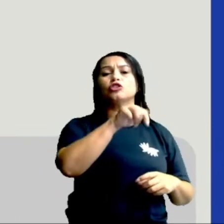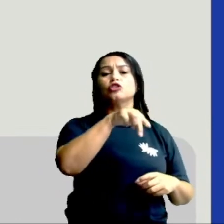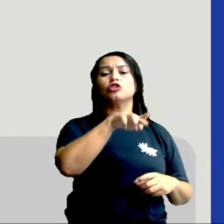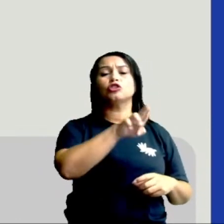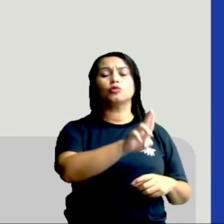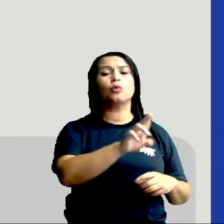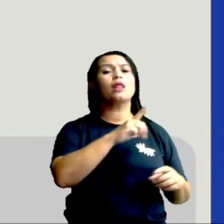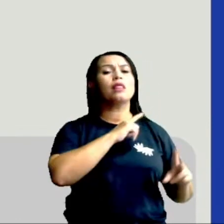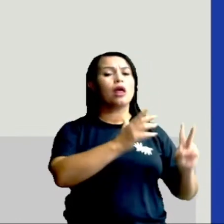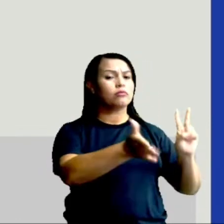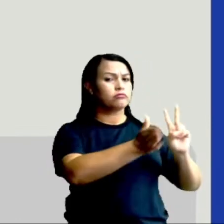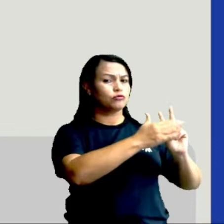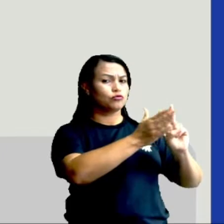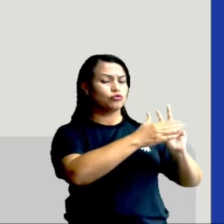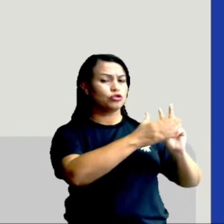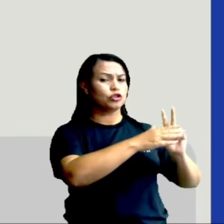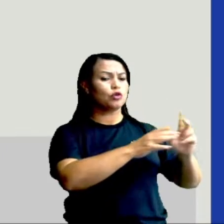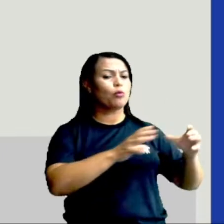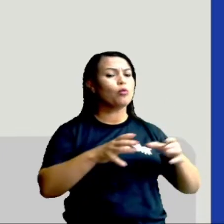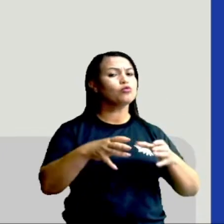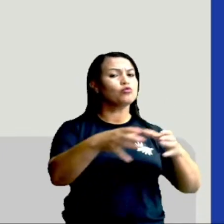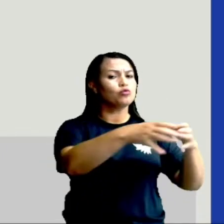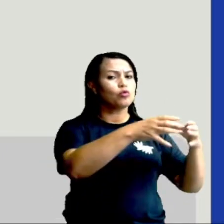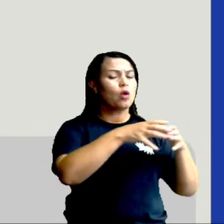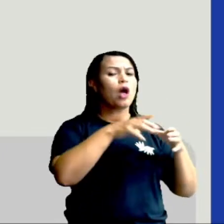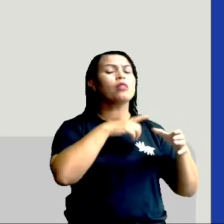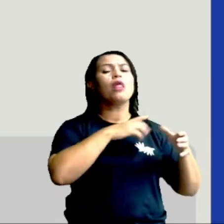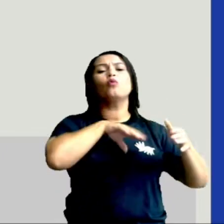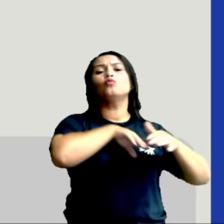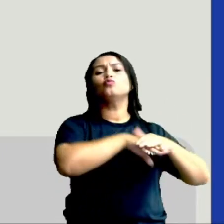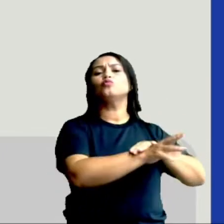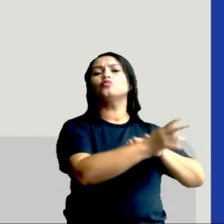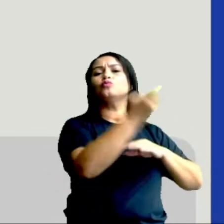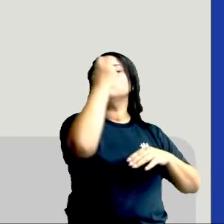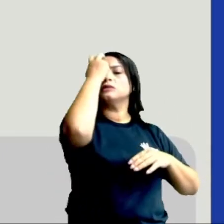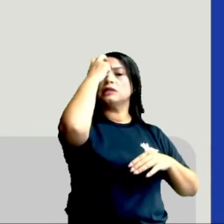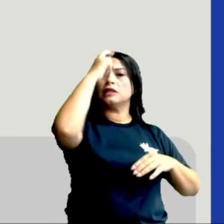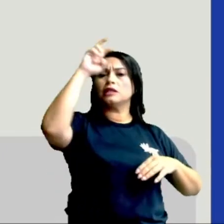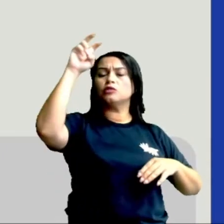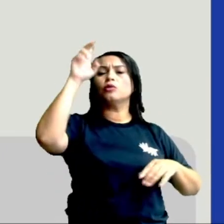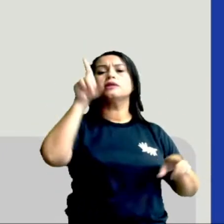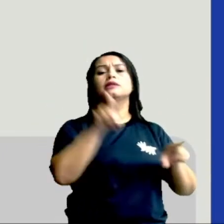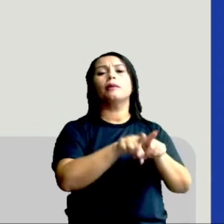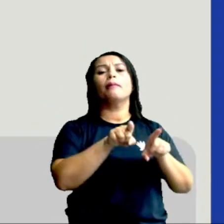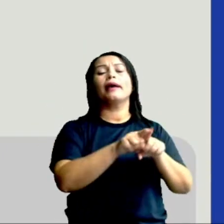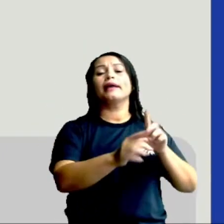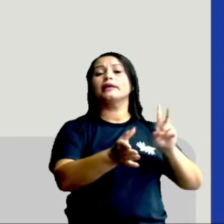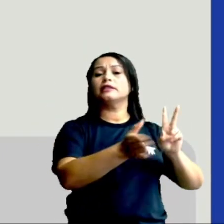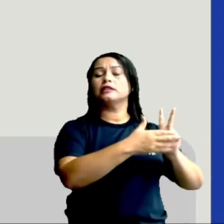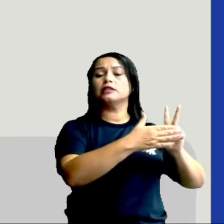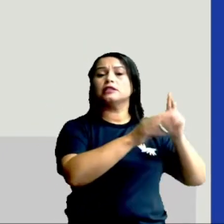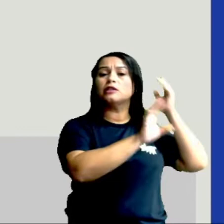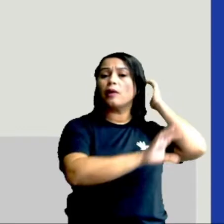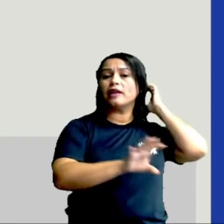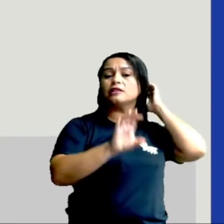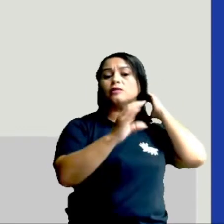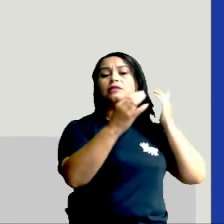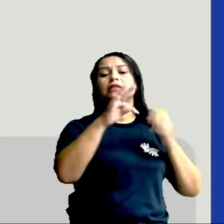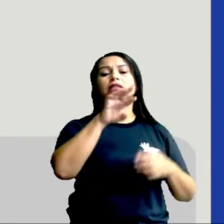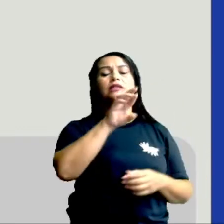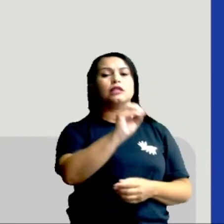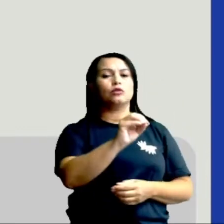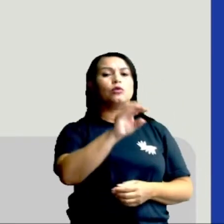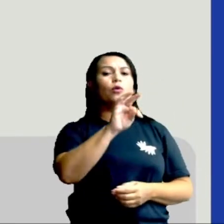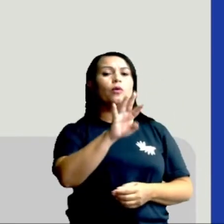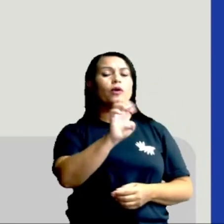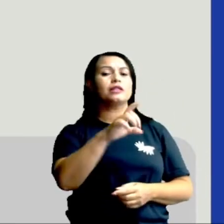tribos locais conservam os costumes e as tradições indígenas. A região Centro-Oeste é composta pelos estados